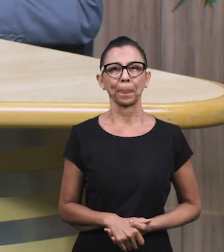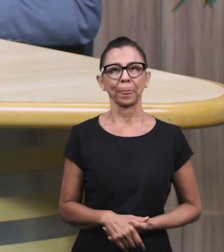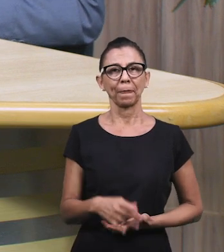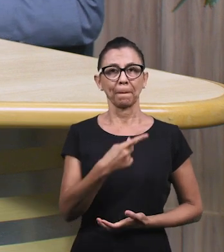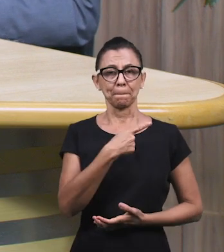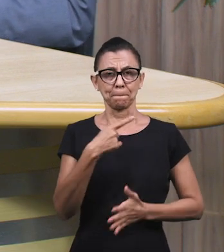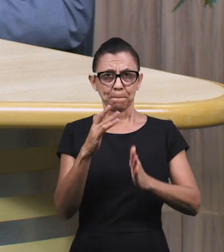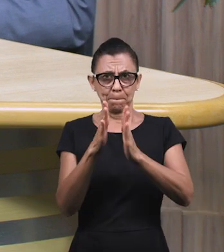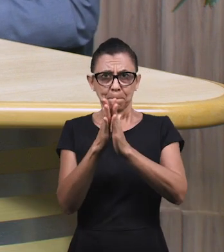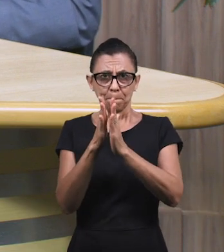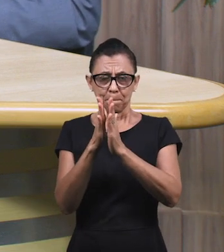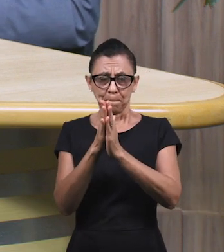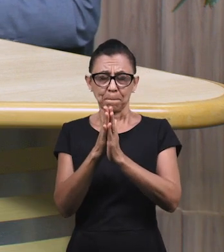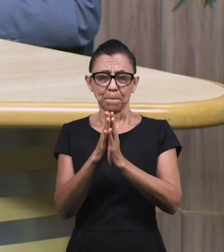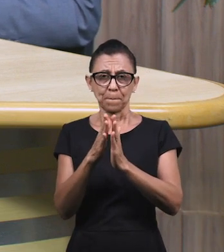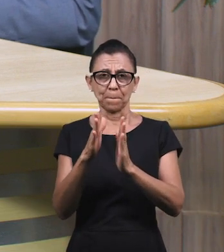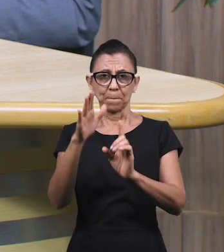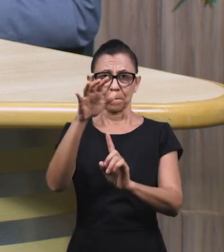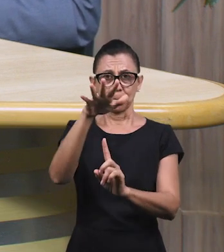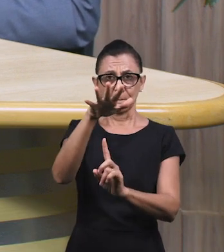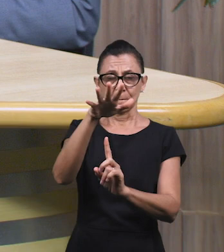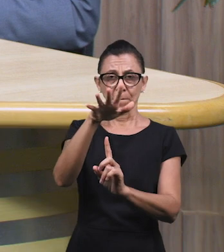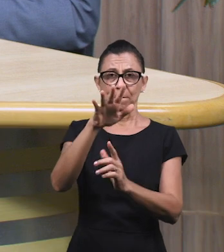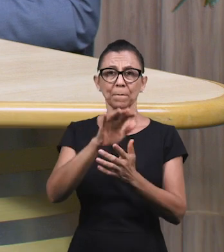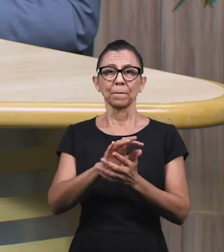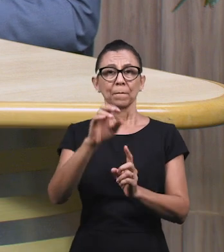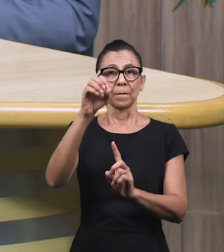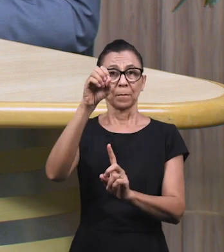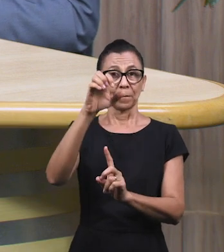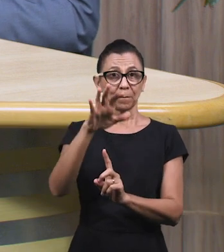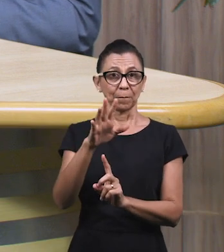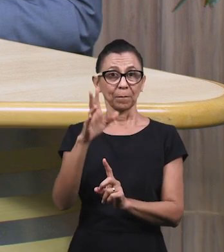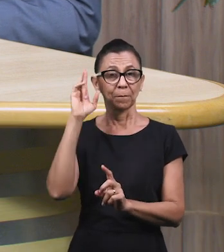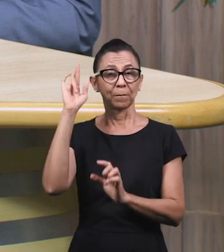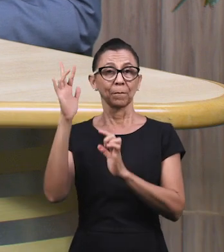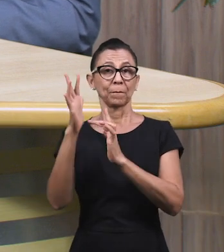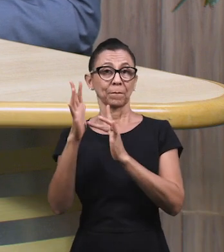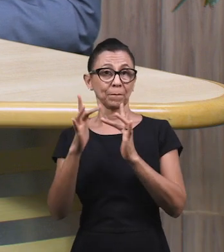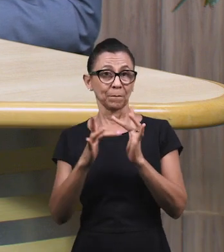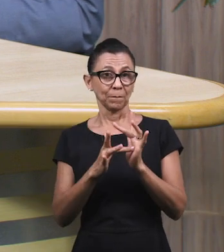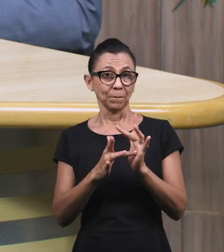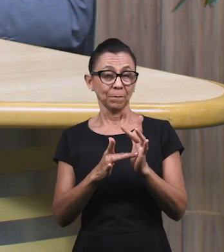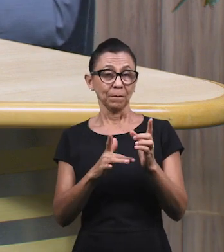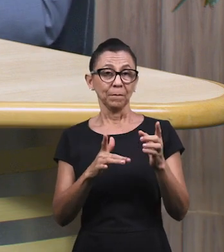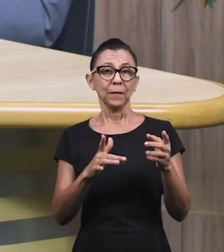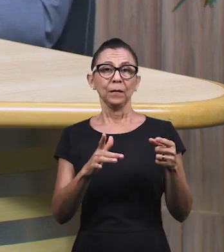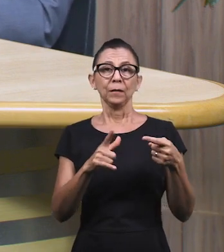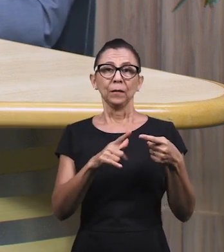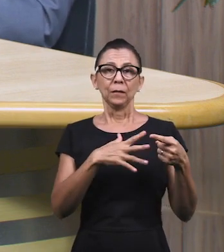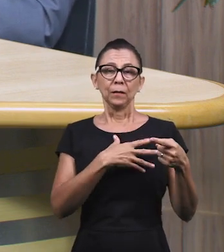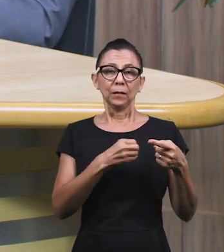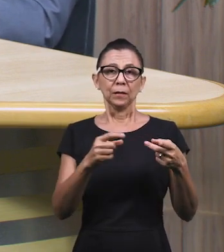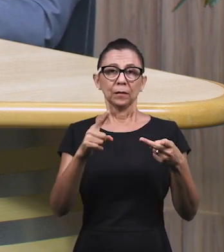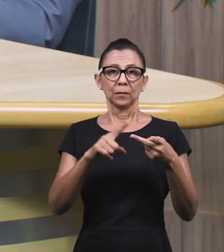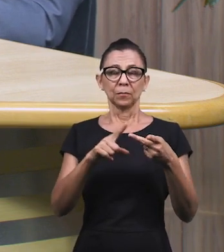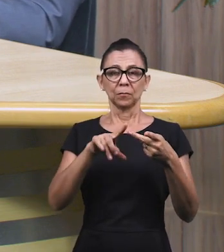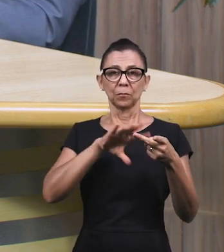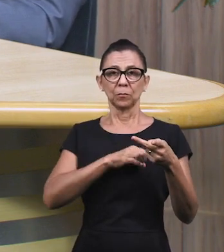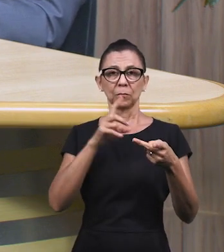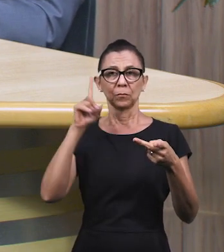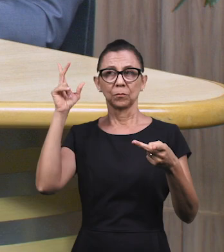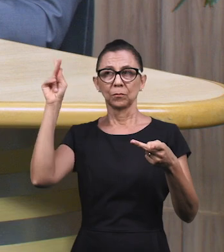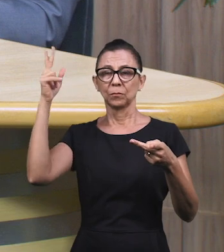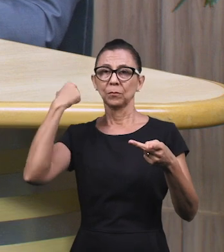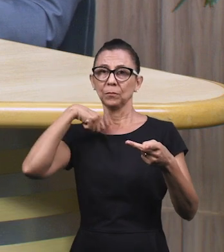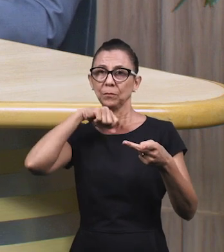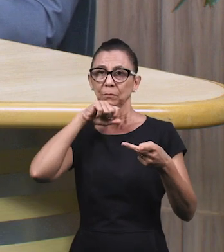impetra a bênção, né? O Senhor te abençoe, te guarde, quando fala assim, que a graça do Senhor Jesus, né? Fala do Filho, o amor de Deus, o nosso